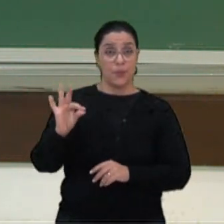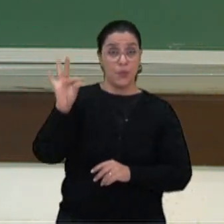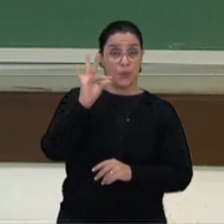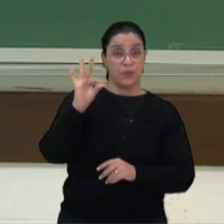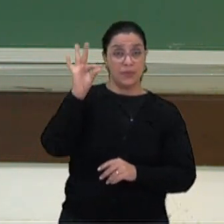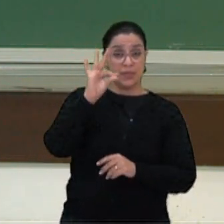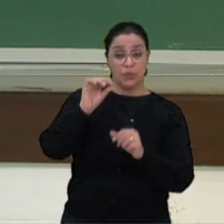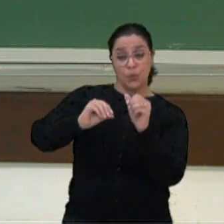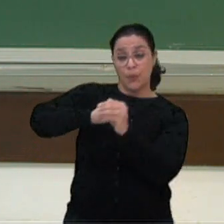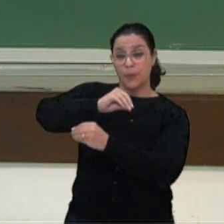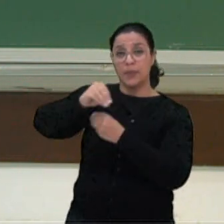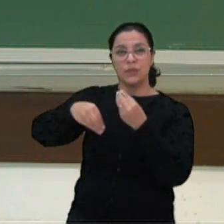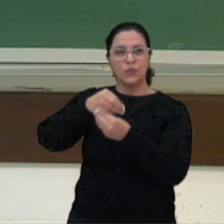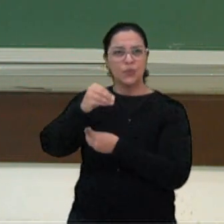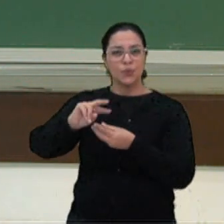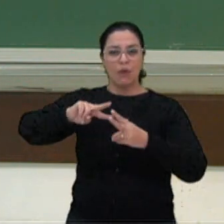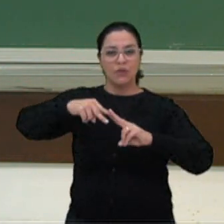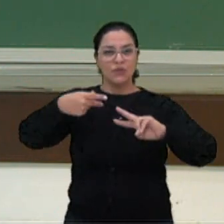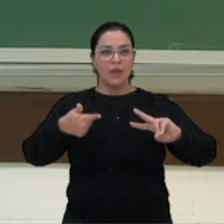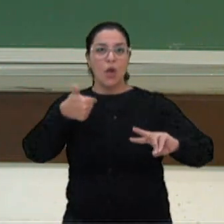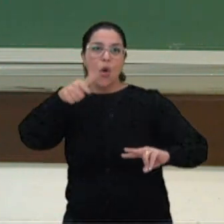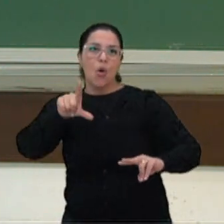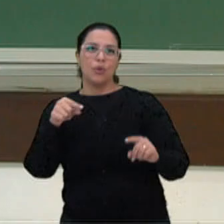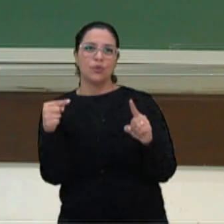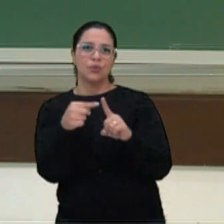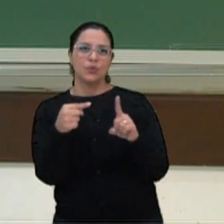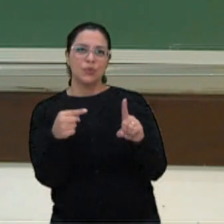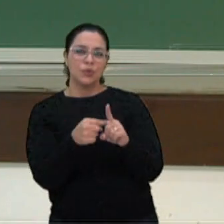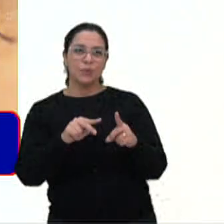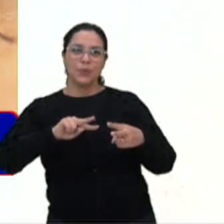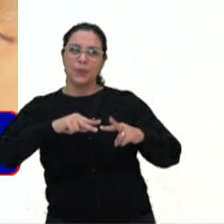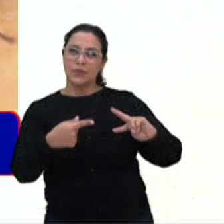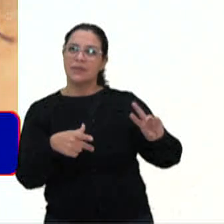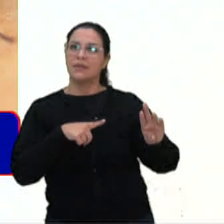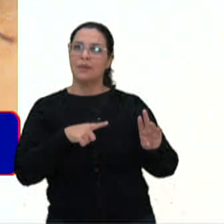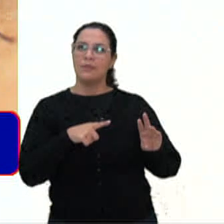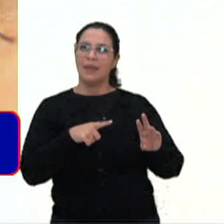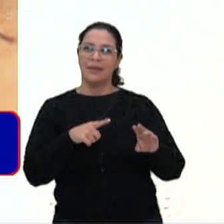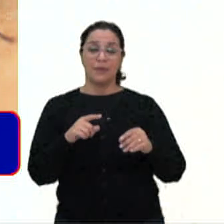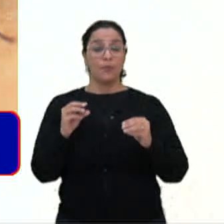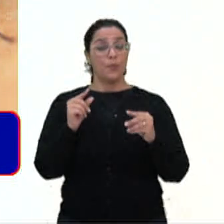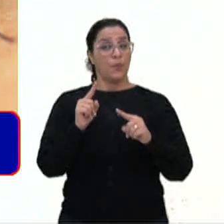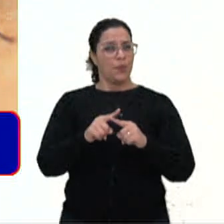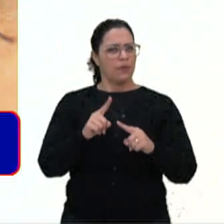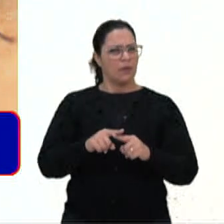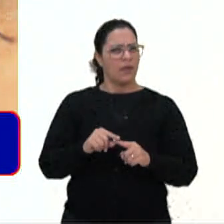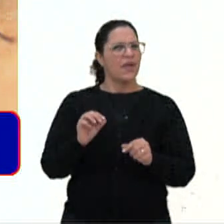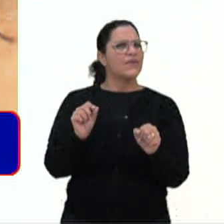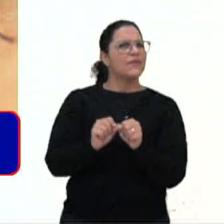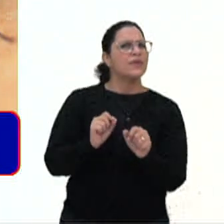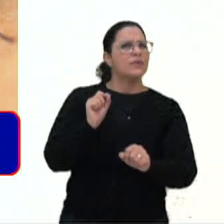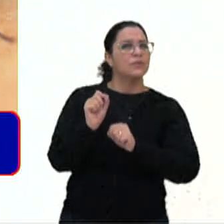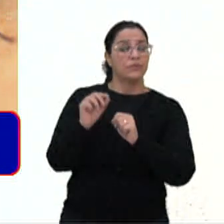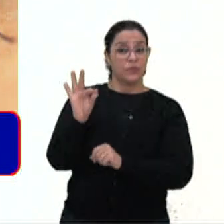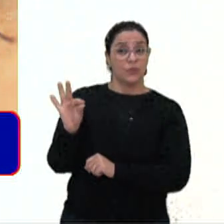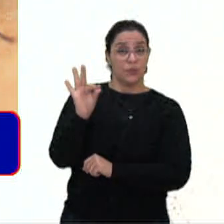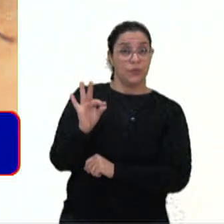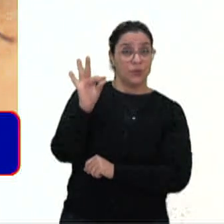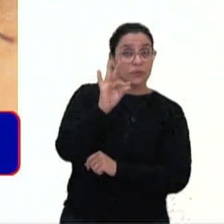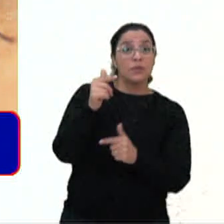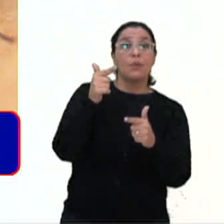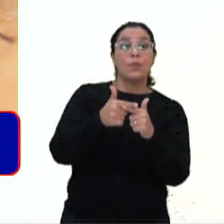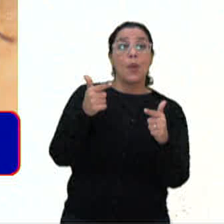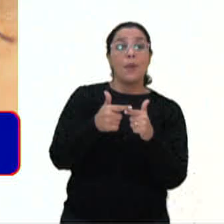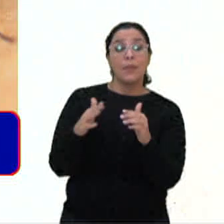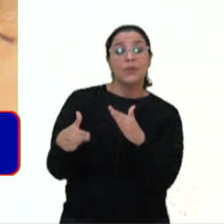uma outra espécie. Ele é transgênico por causa disso, né? Recebeu um gene de outra espécie. Isso faz com que o mosquito ele tenha algum problema